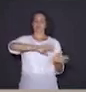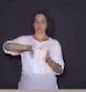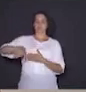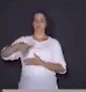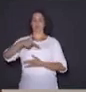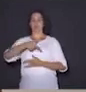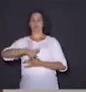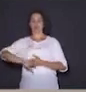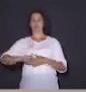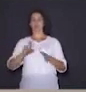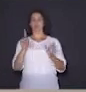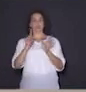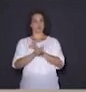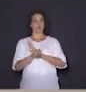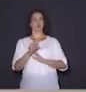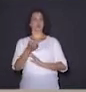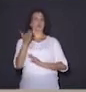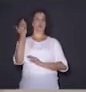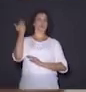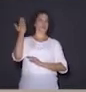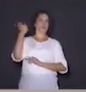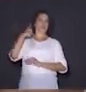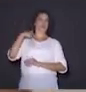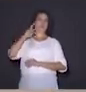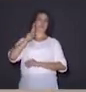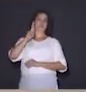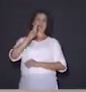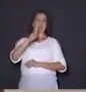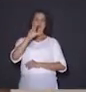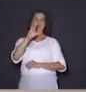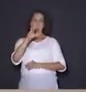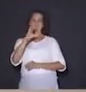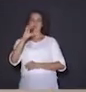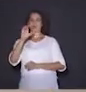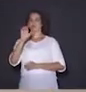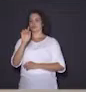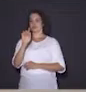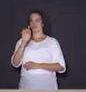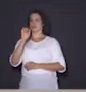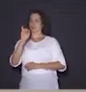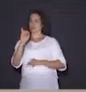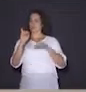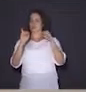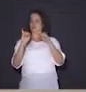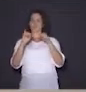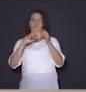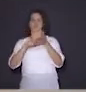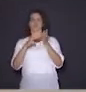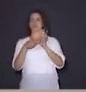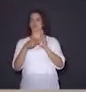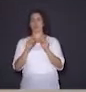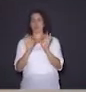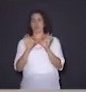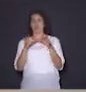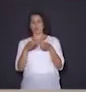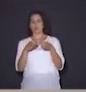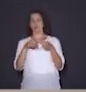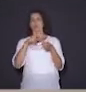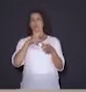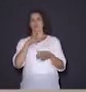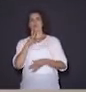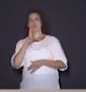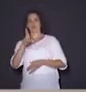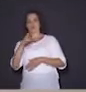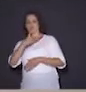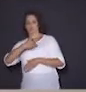apresentante do terceiro setor não seja isso seja é um comitê é que tem representantes do governo do setor